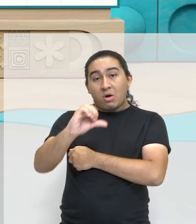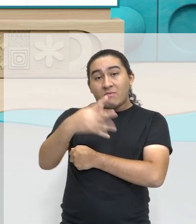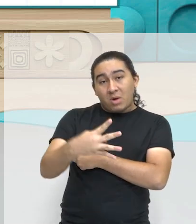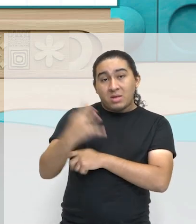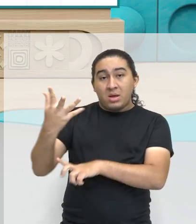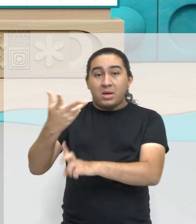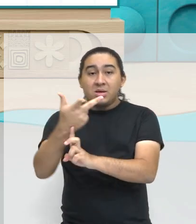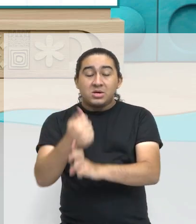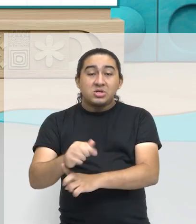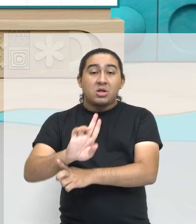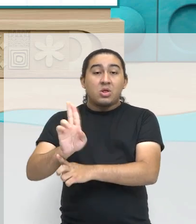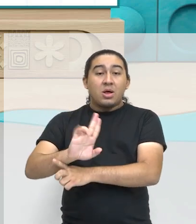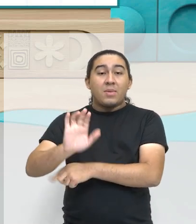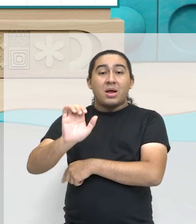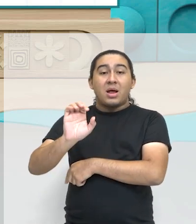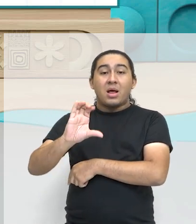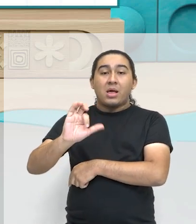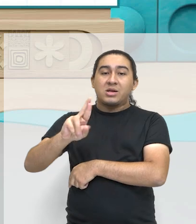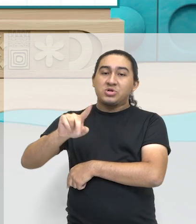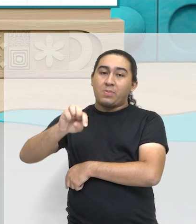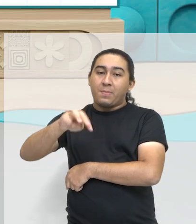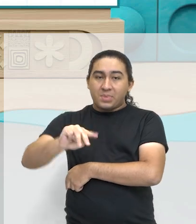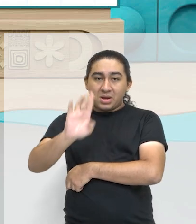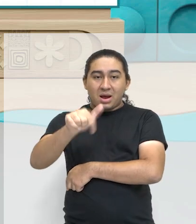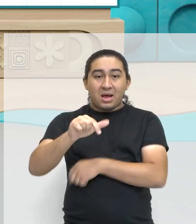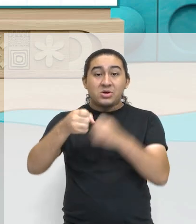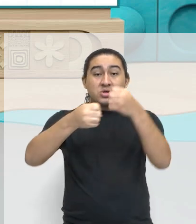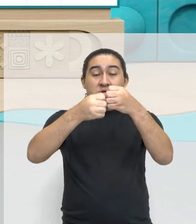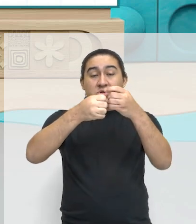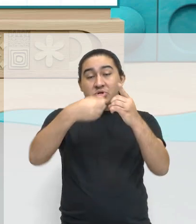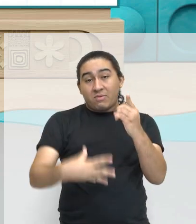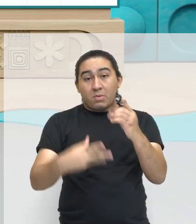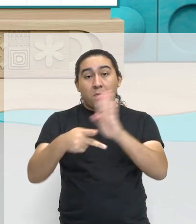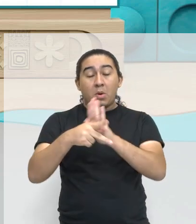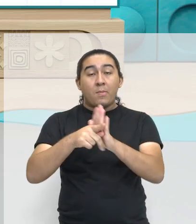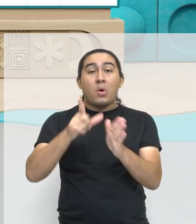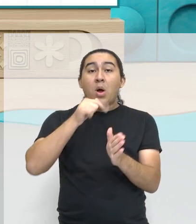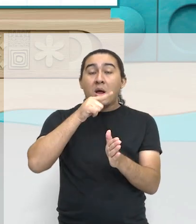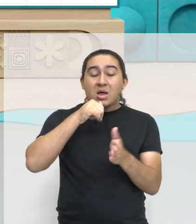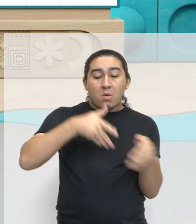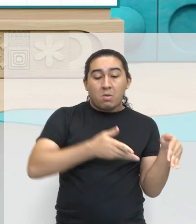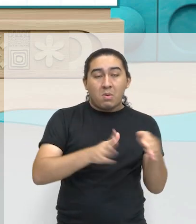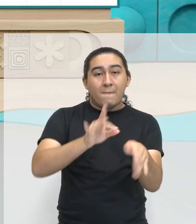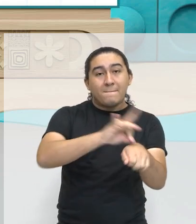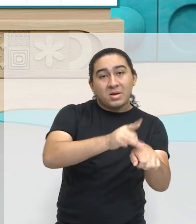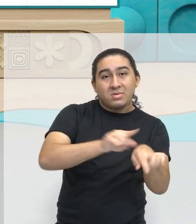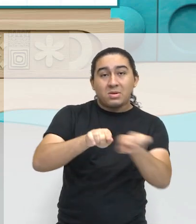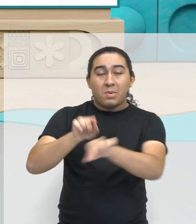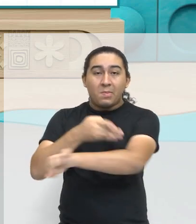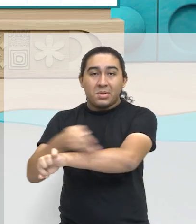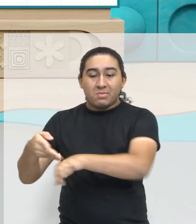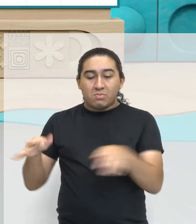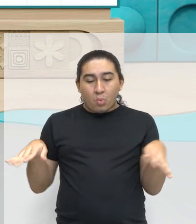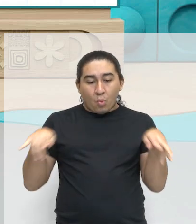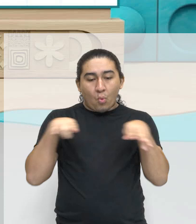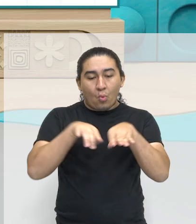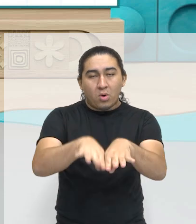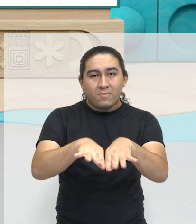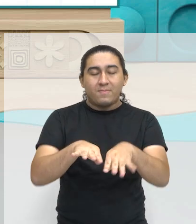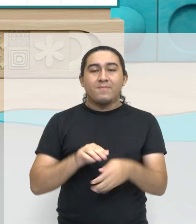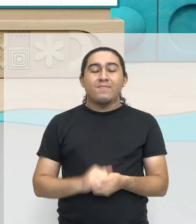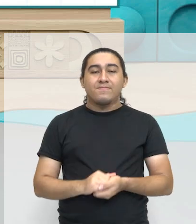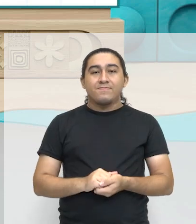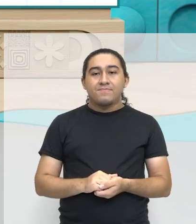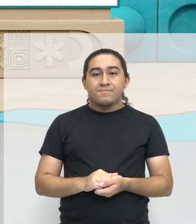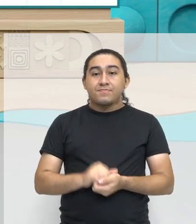Amazonas é outra raridade, foi confeccionado em 1894 pelo artista brasileiro Crispim do Amaral